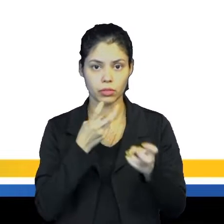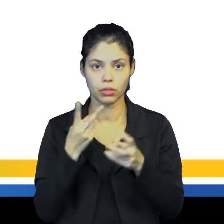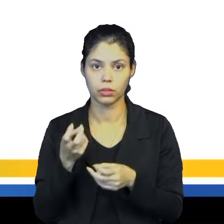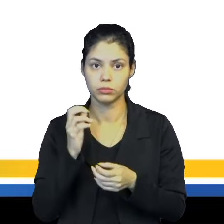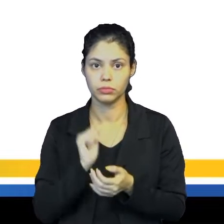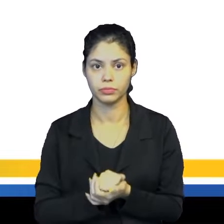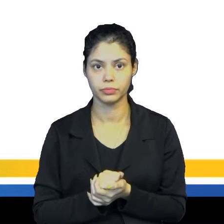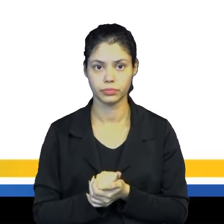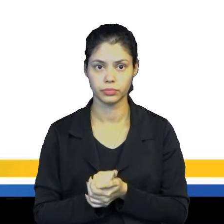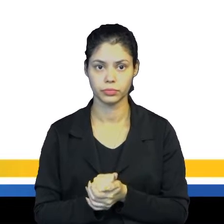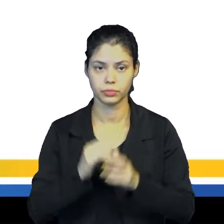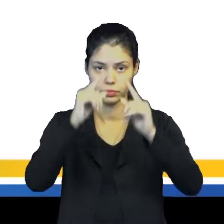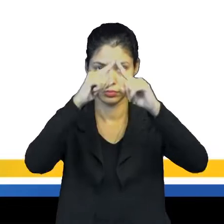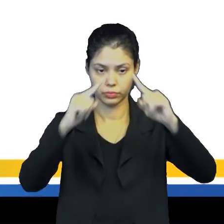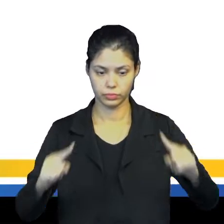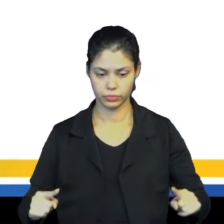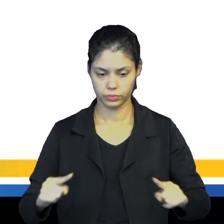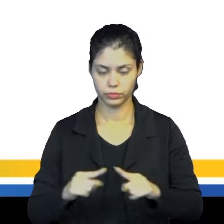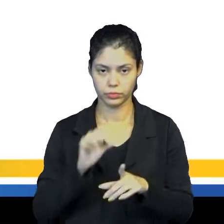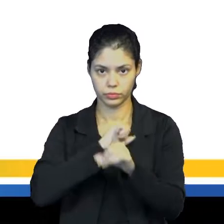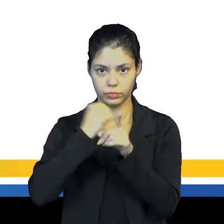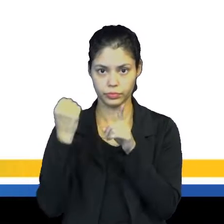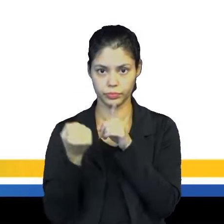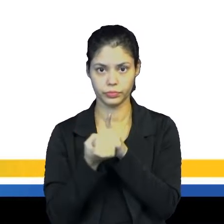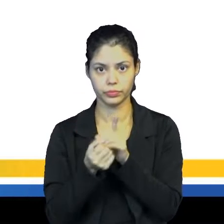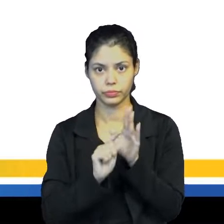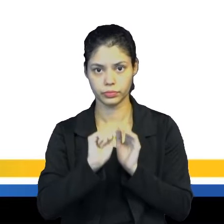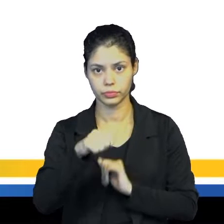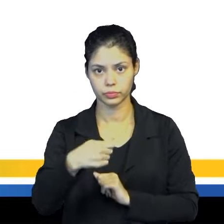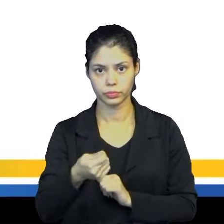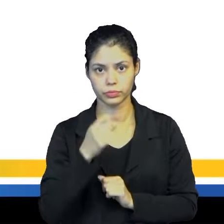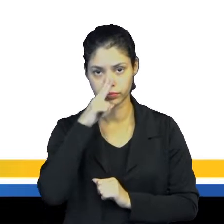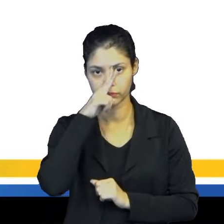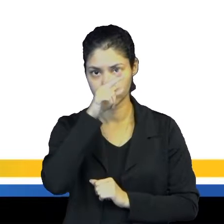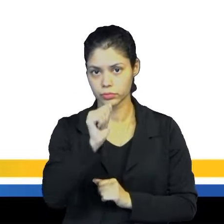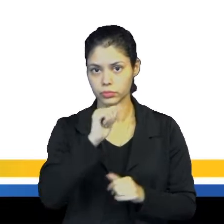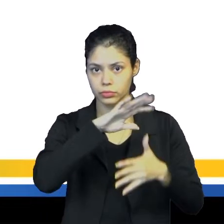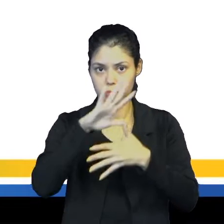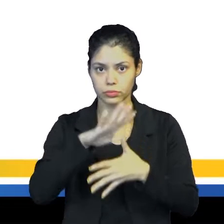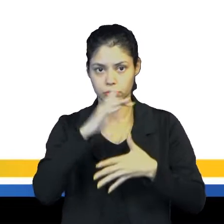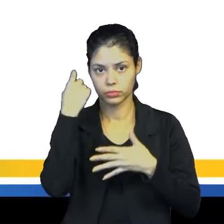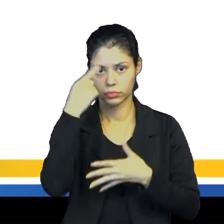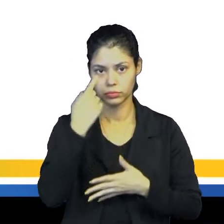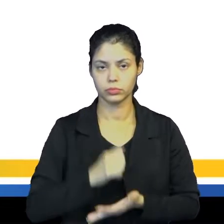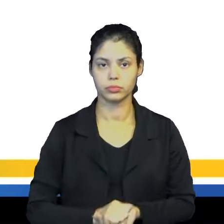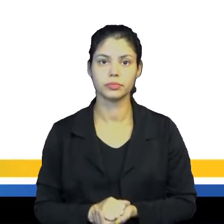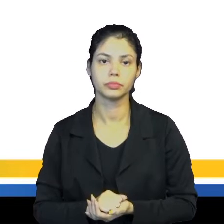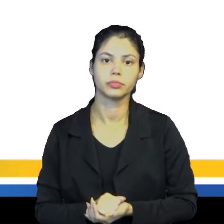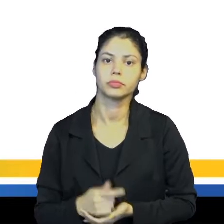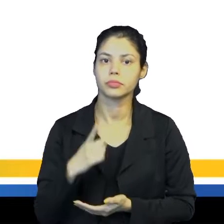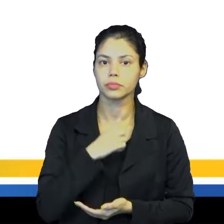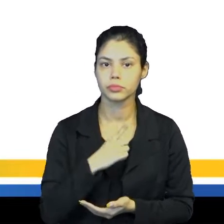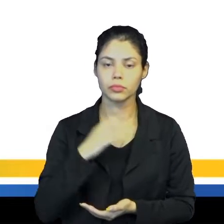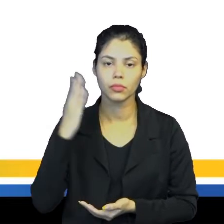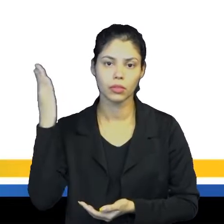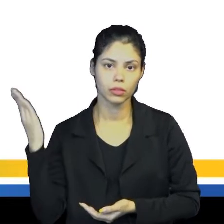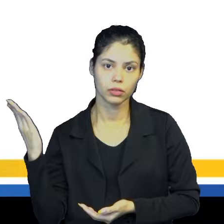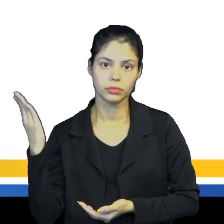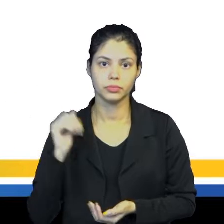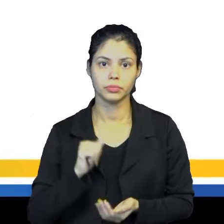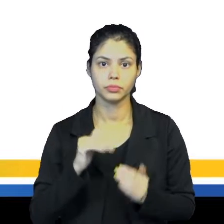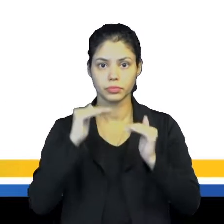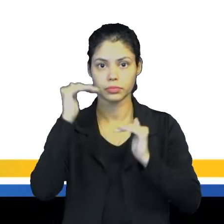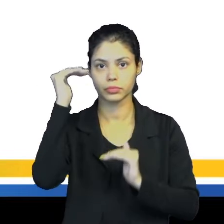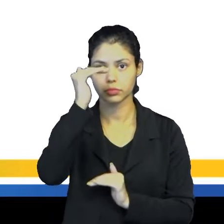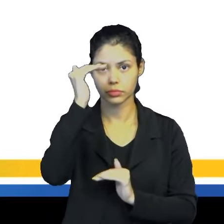Observem uma pirâmide social aí simbolizando a estrutura de poder na América Espanhola. A gente tem aí no